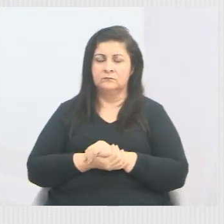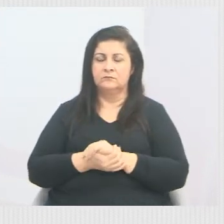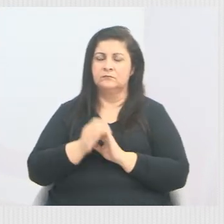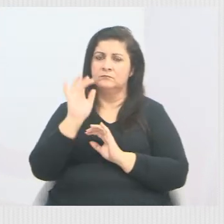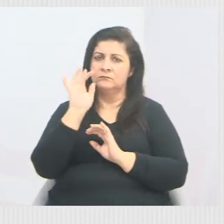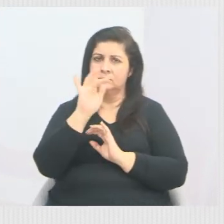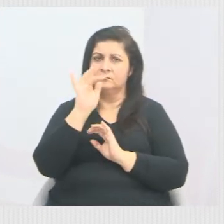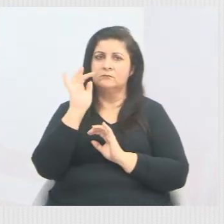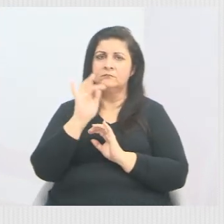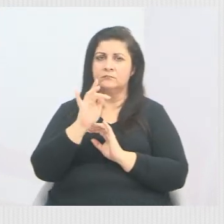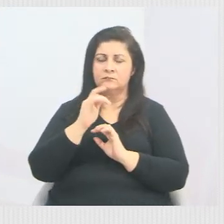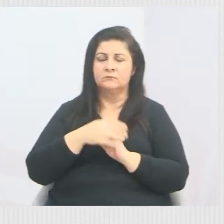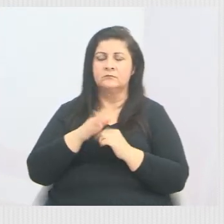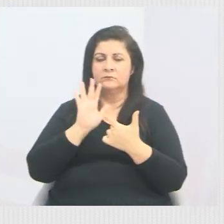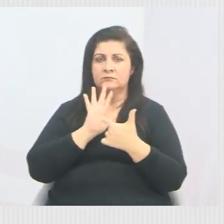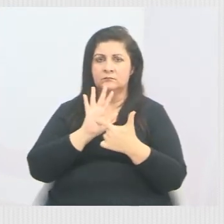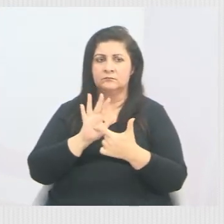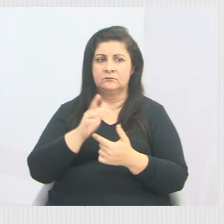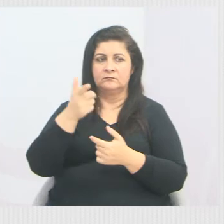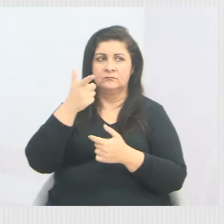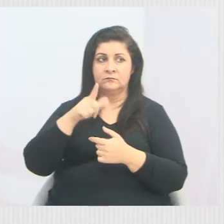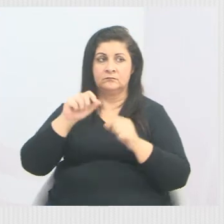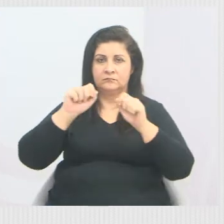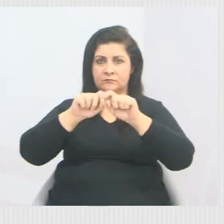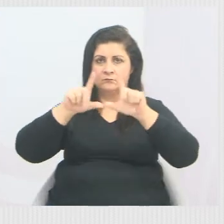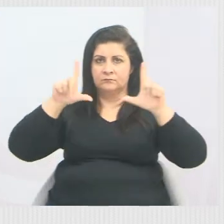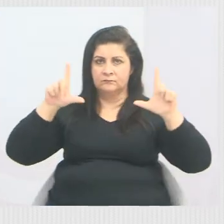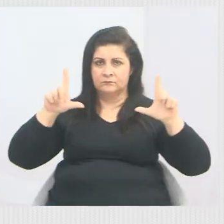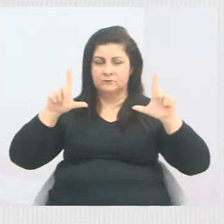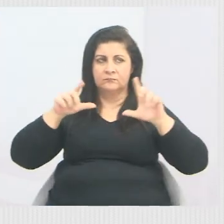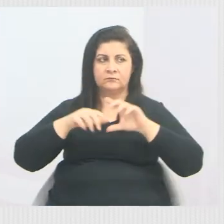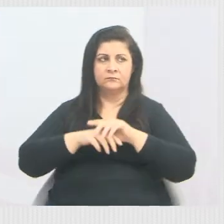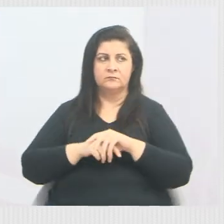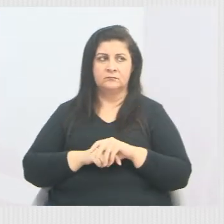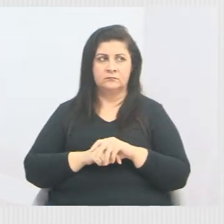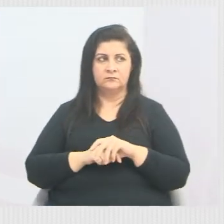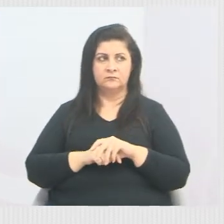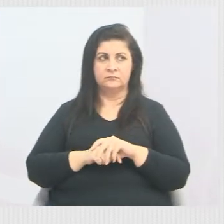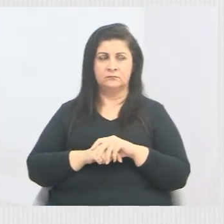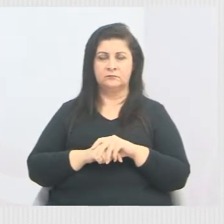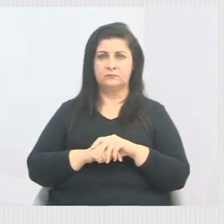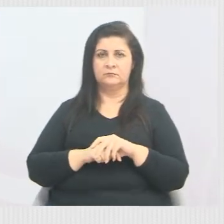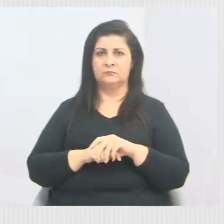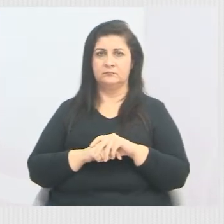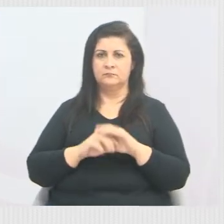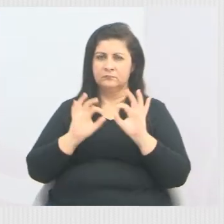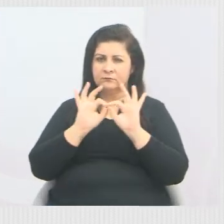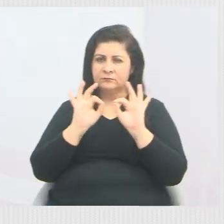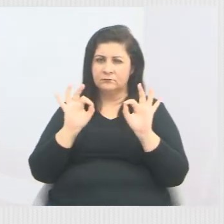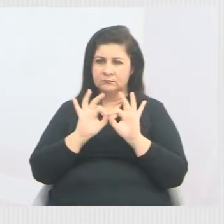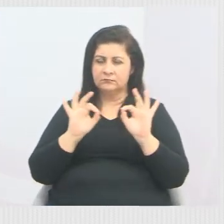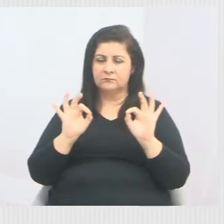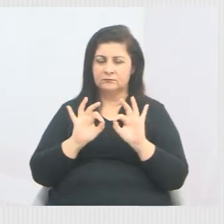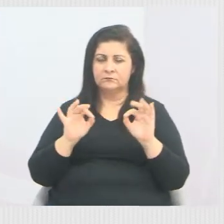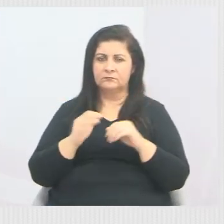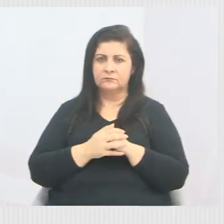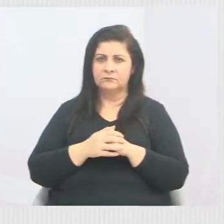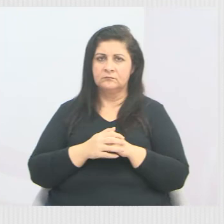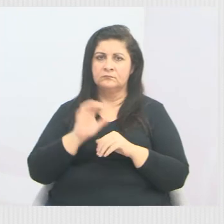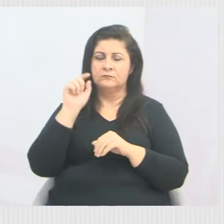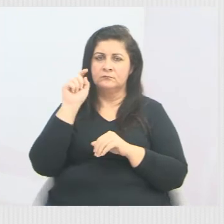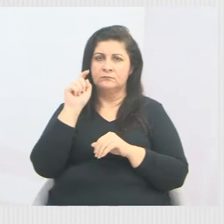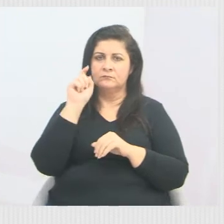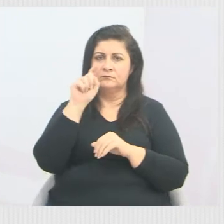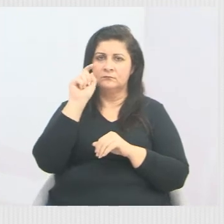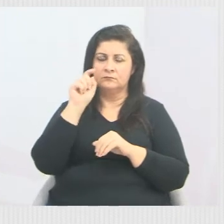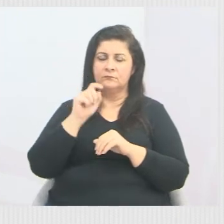nesses dois, vai aparecer uma outra tela, que é esta tela para vocês, bem simplificada, que vocês vão apertar lá